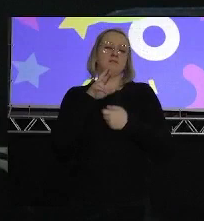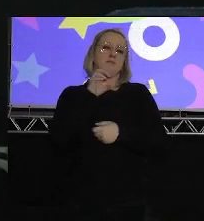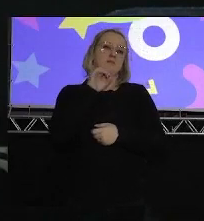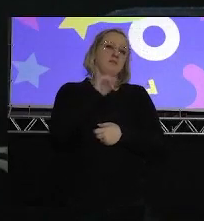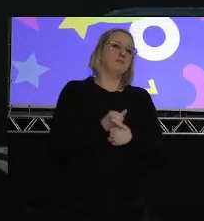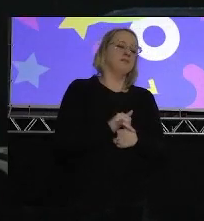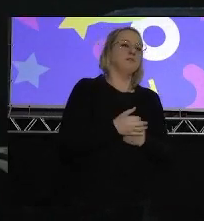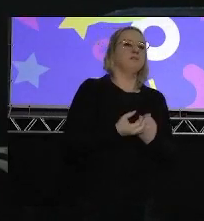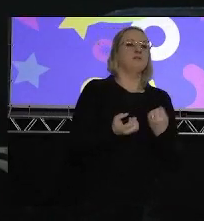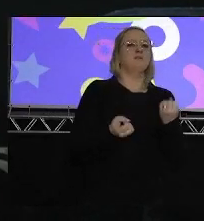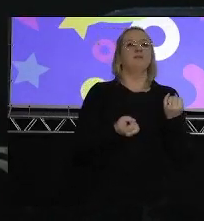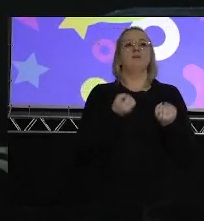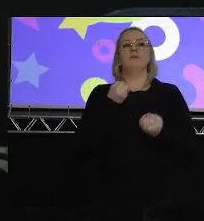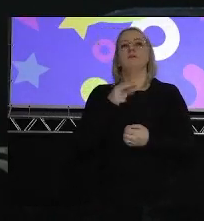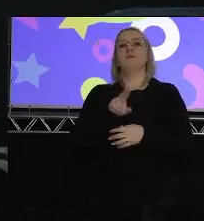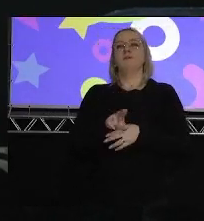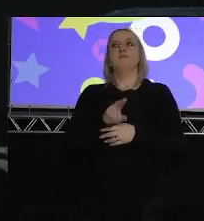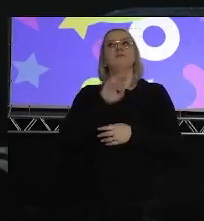qual é o